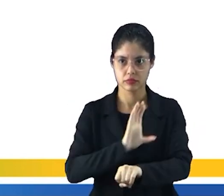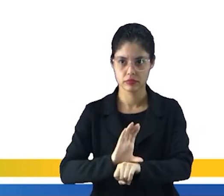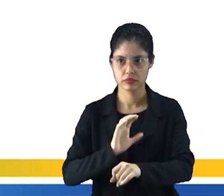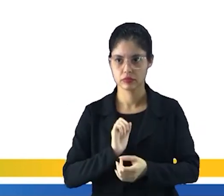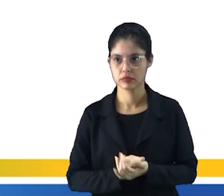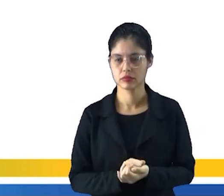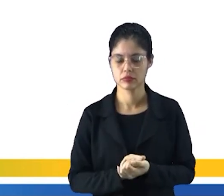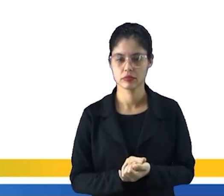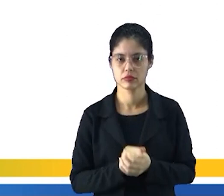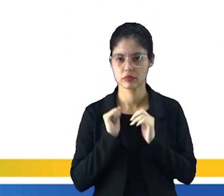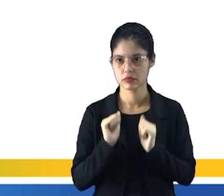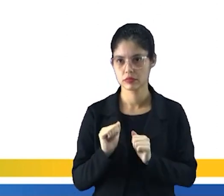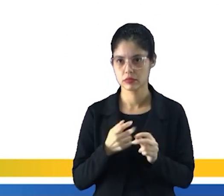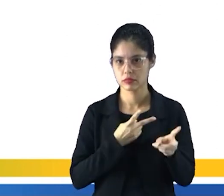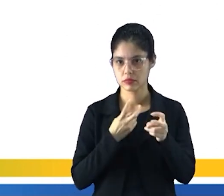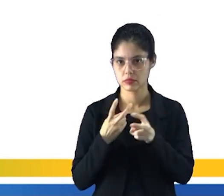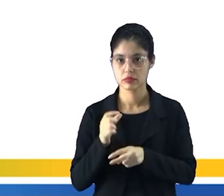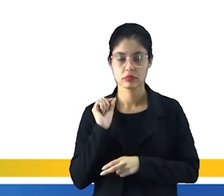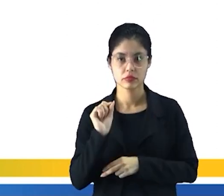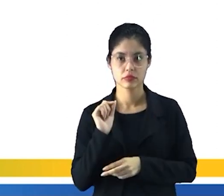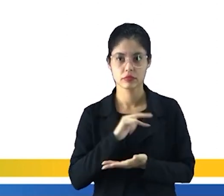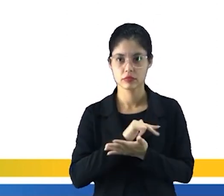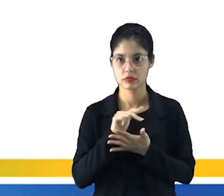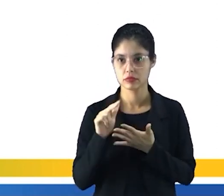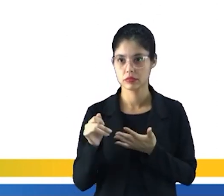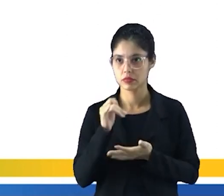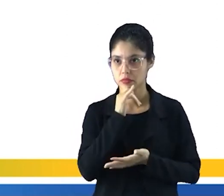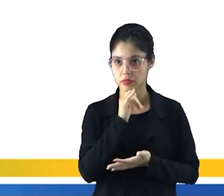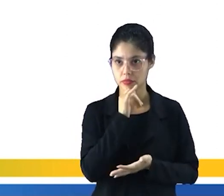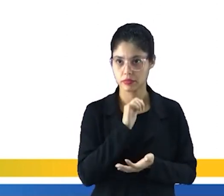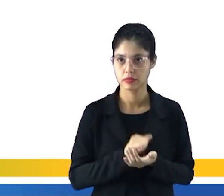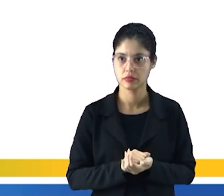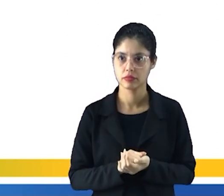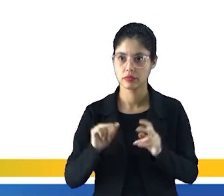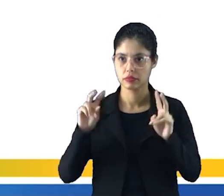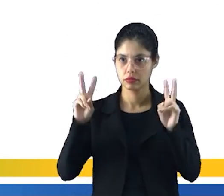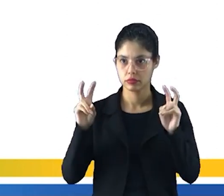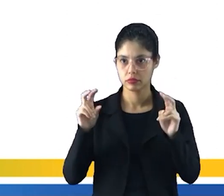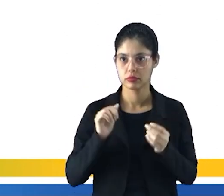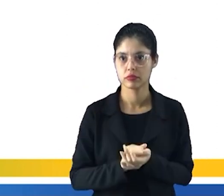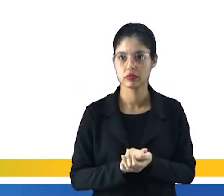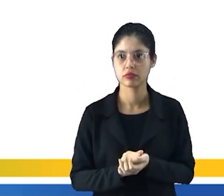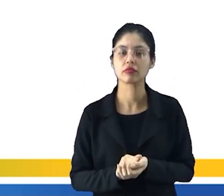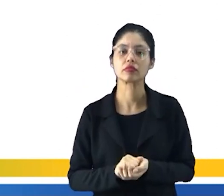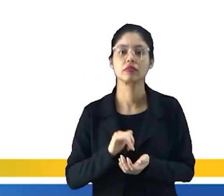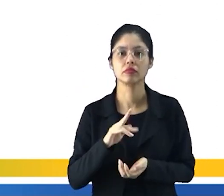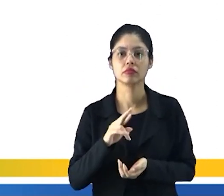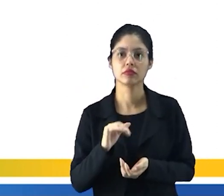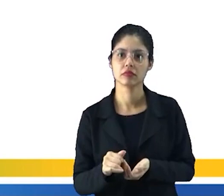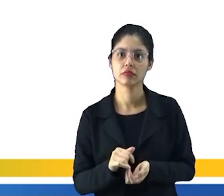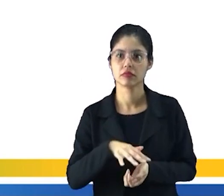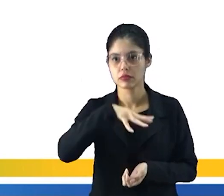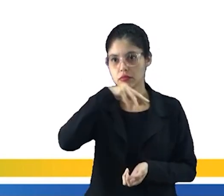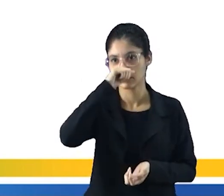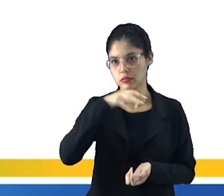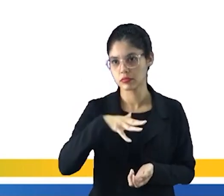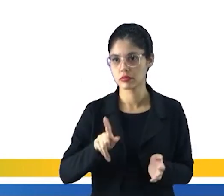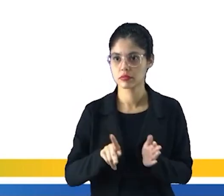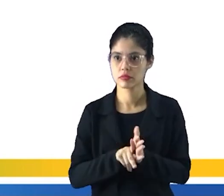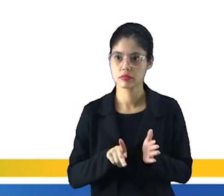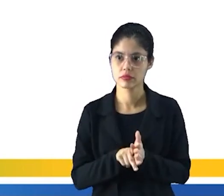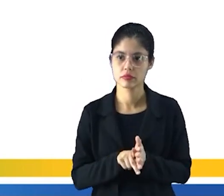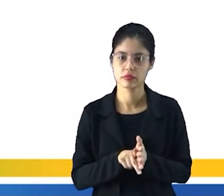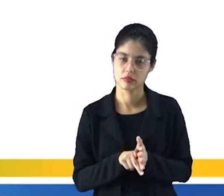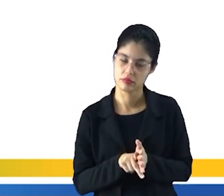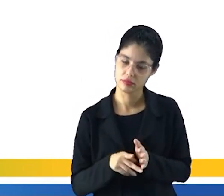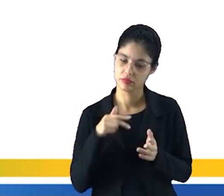falante. Podemos observar essa variação, por exemplo, no termo inflamações no trato respiratório. Esse